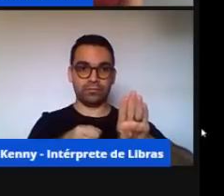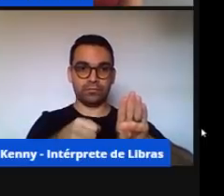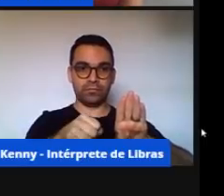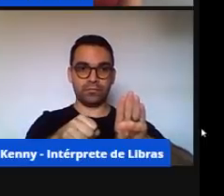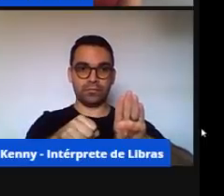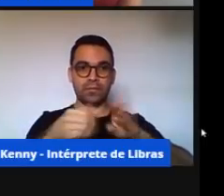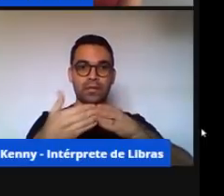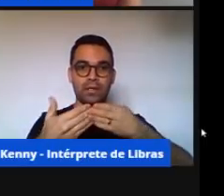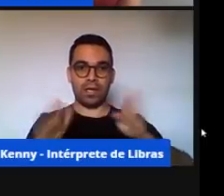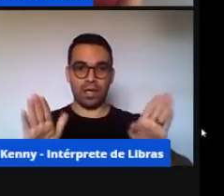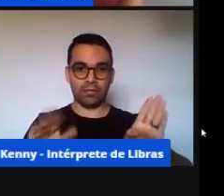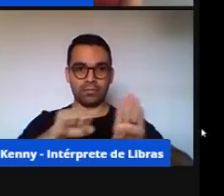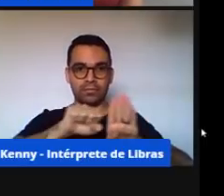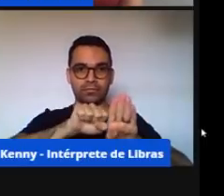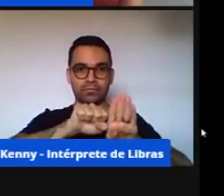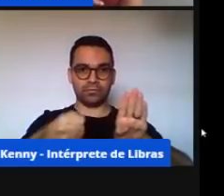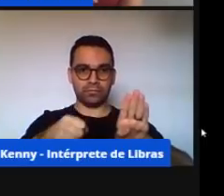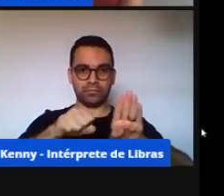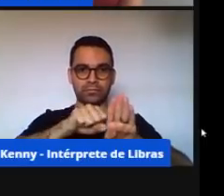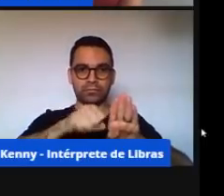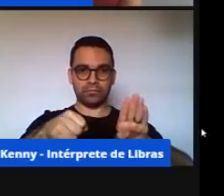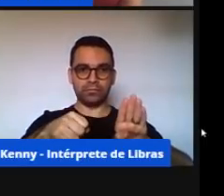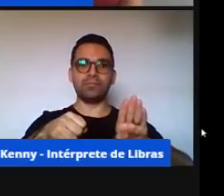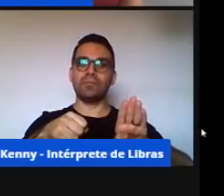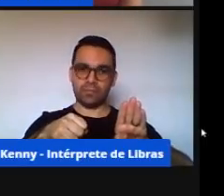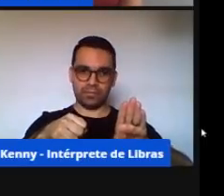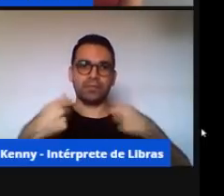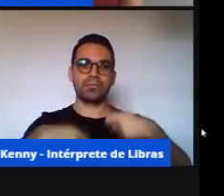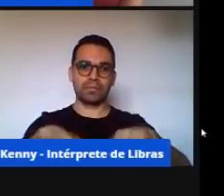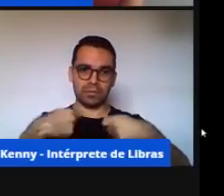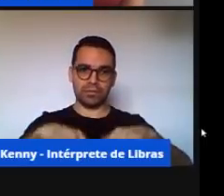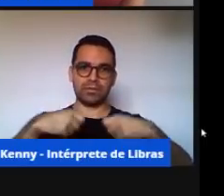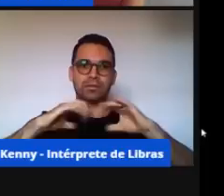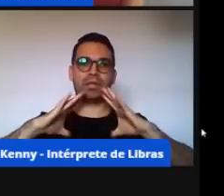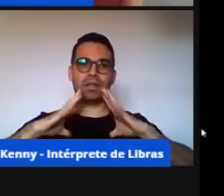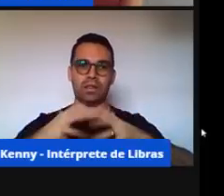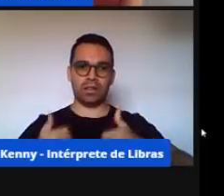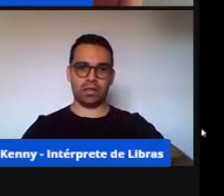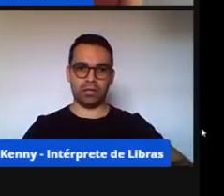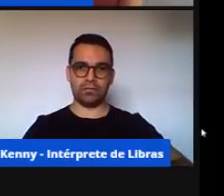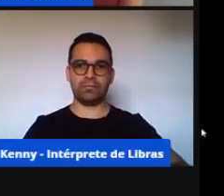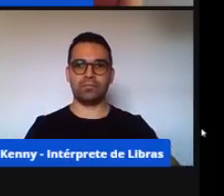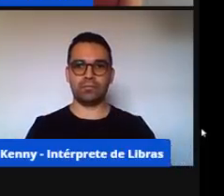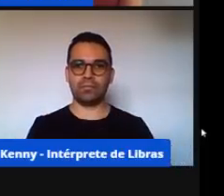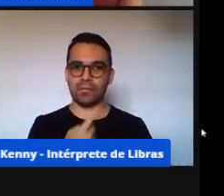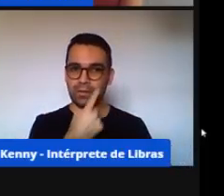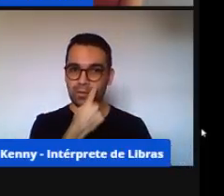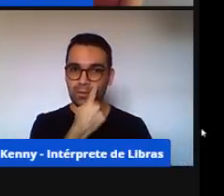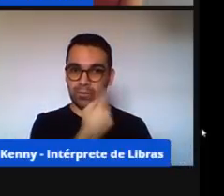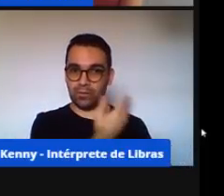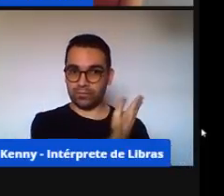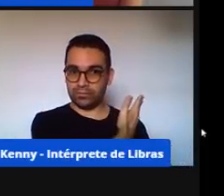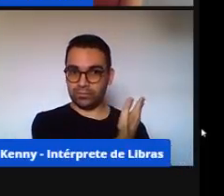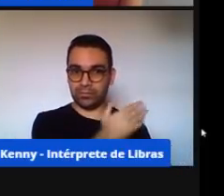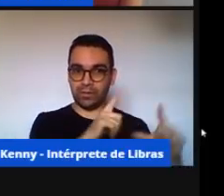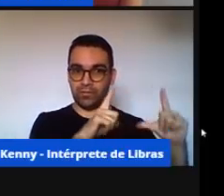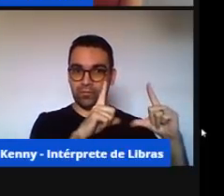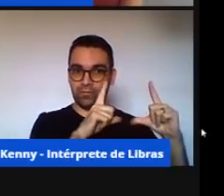se aumentar muito a frequência de higienização. E como higienizar? Com álcool 70 é suficiente para